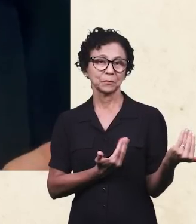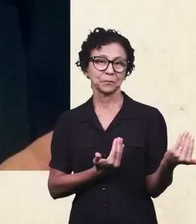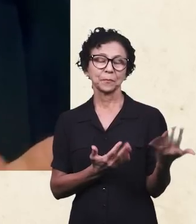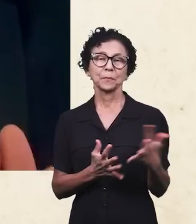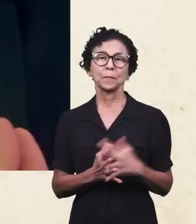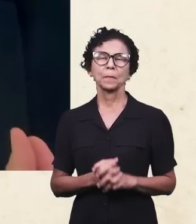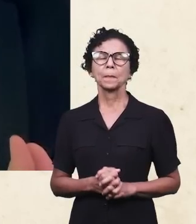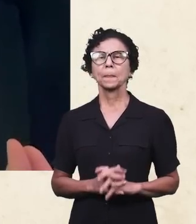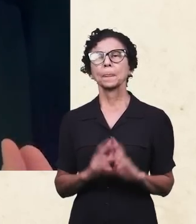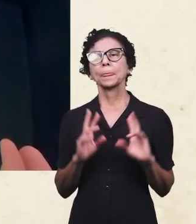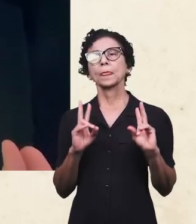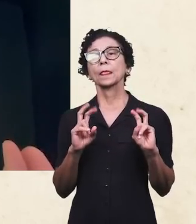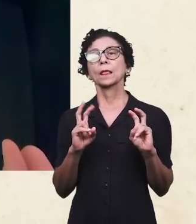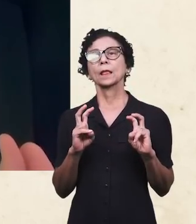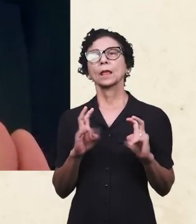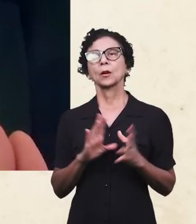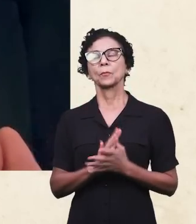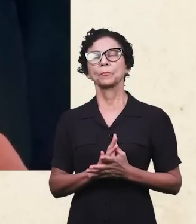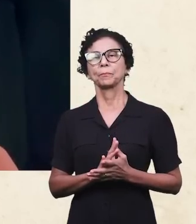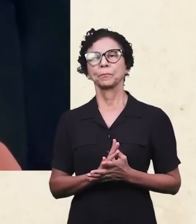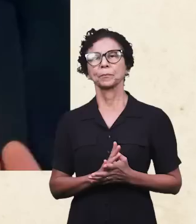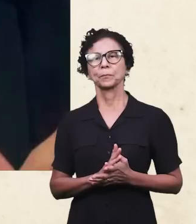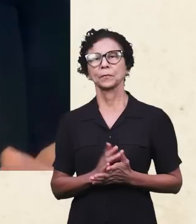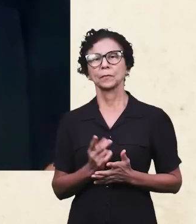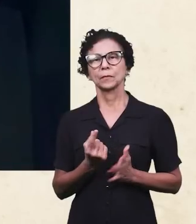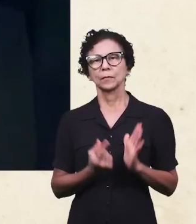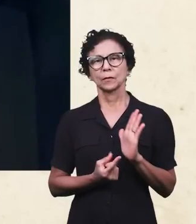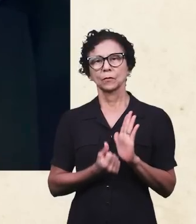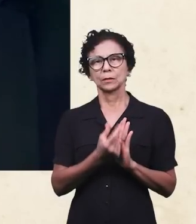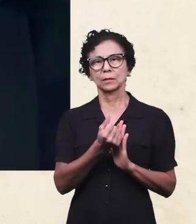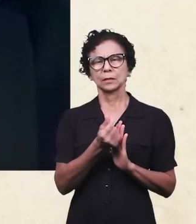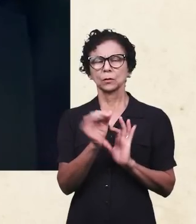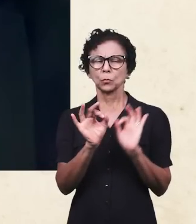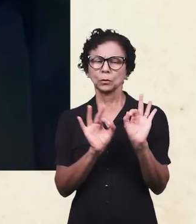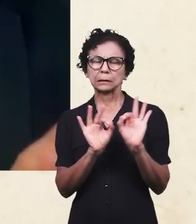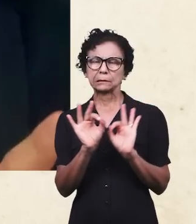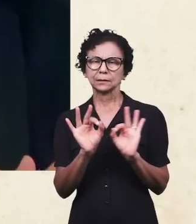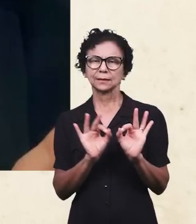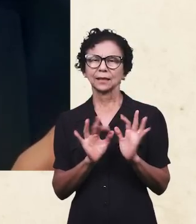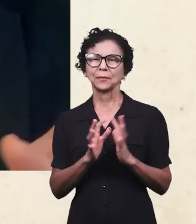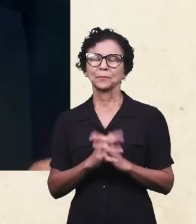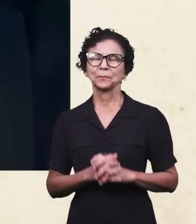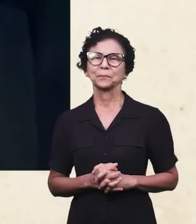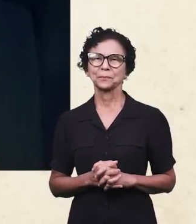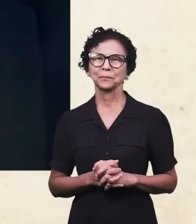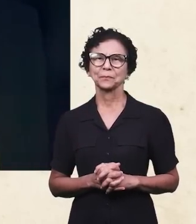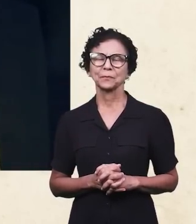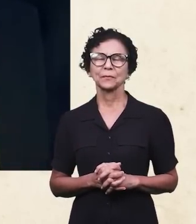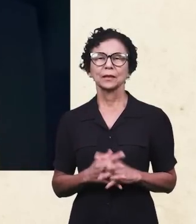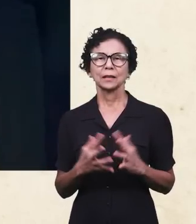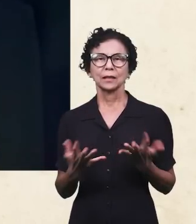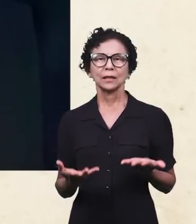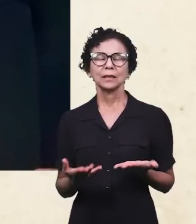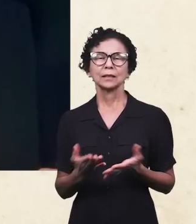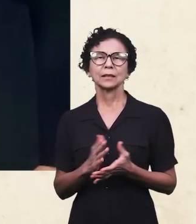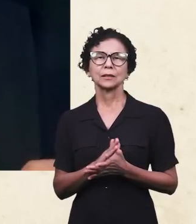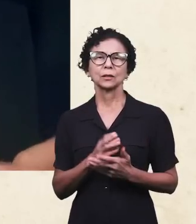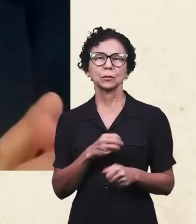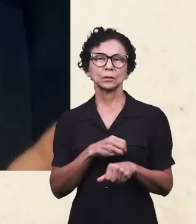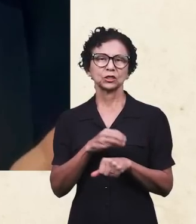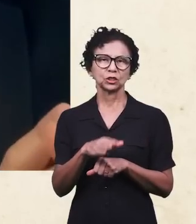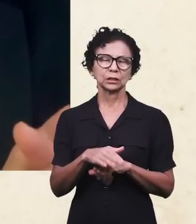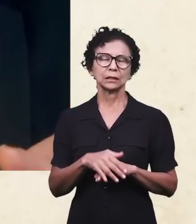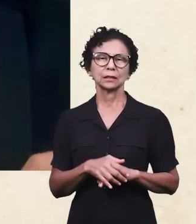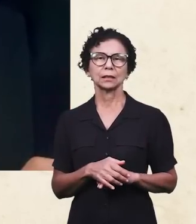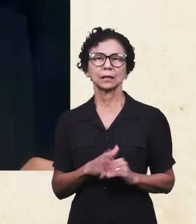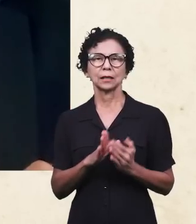Jesus. O tema do programa hoje é organização da vida financeira. E eu quero deixar aqui uma contribuição para os jovens a